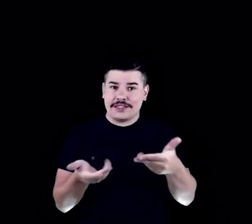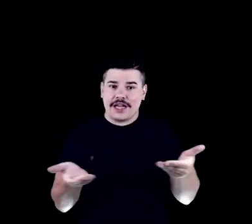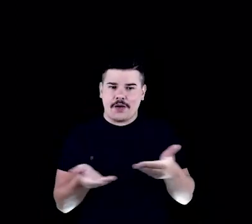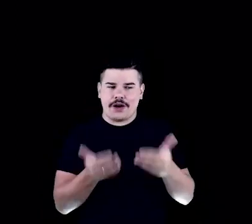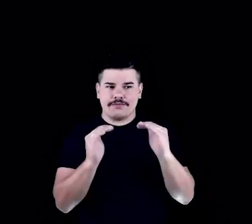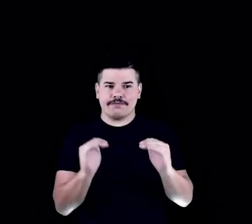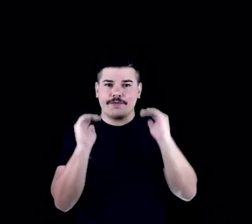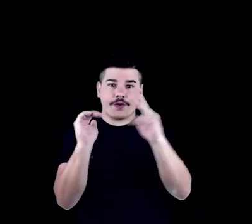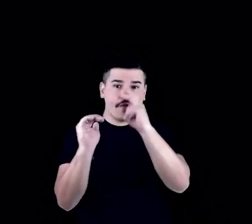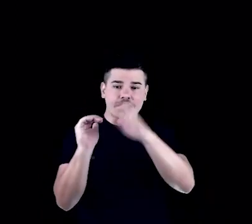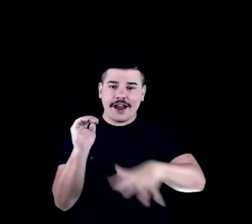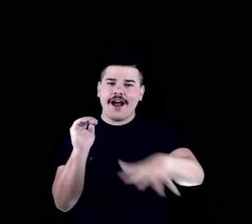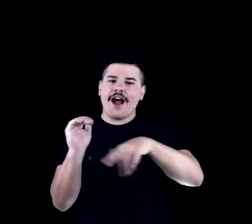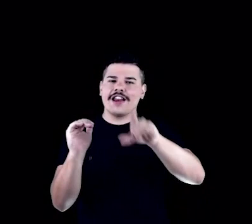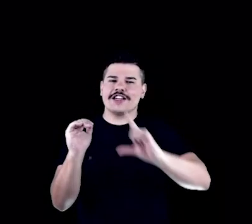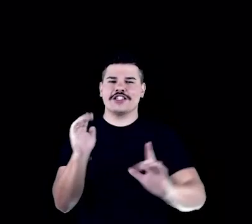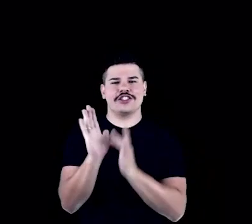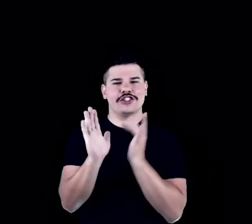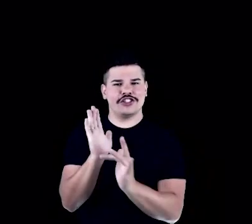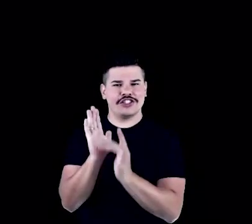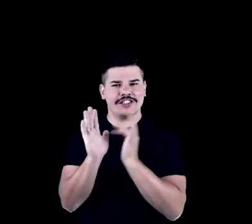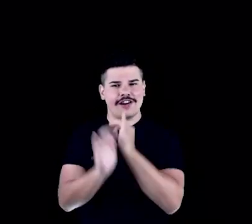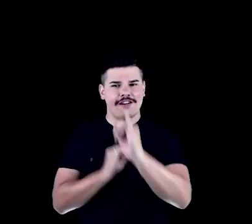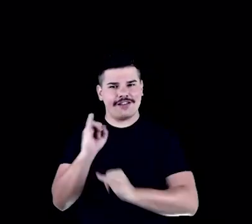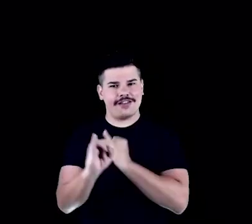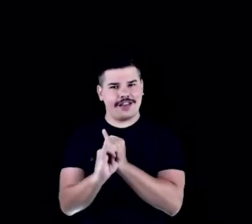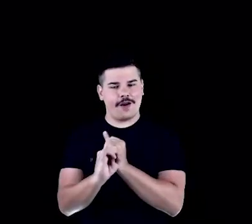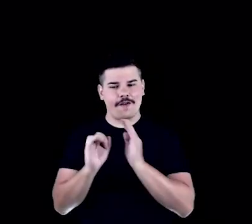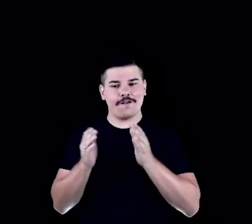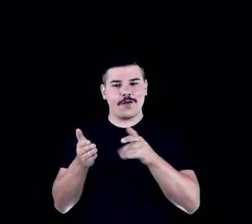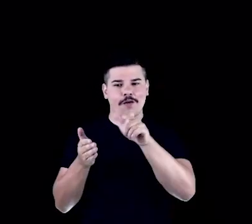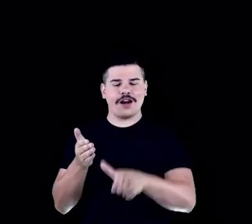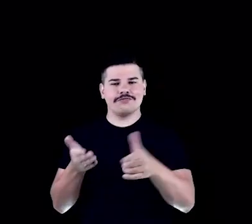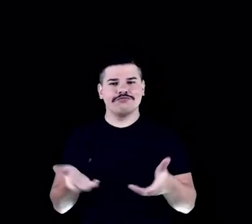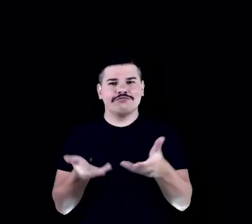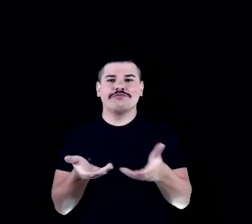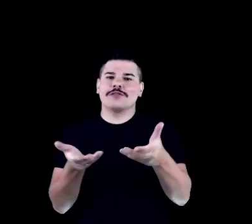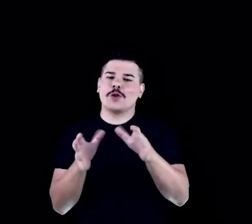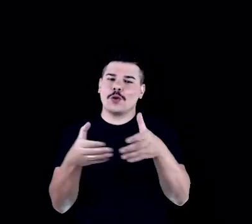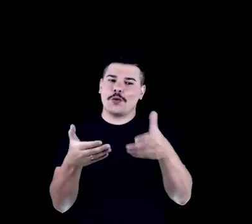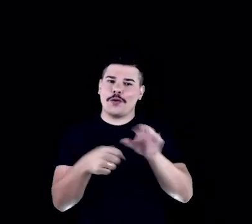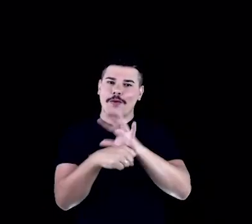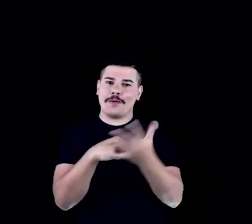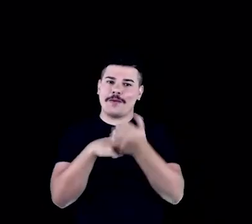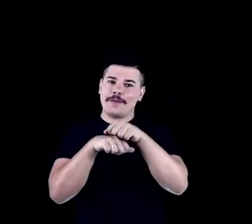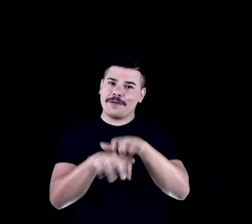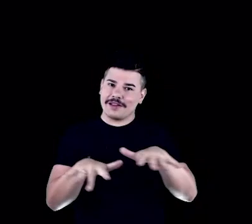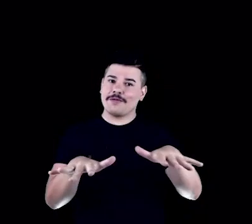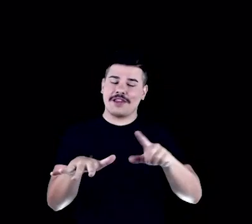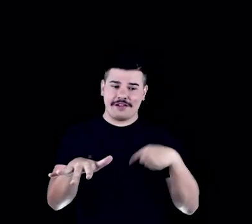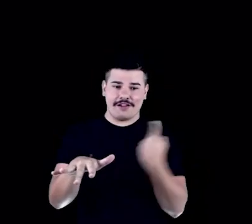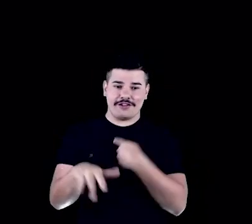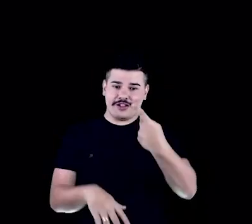que tem se ressaltado cada vez mais é o mundo digital e como, né, ele tem entrado cada vez mais força nesse momento de